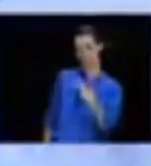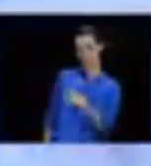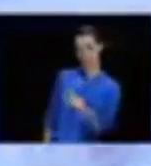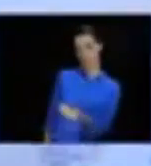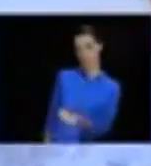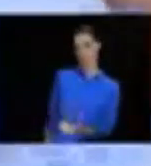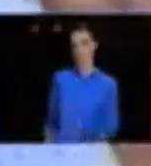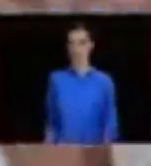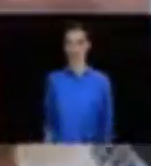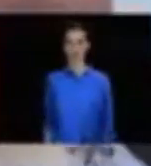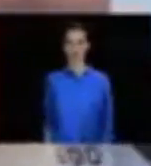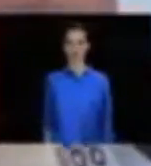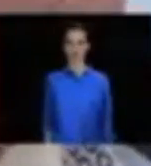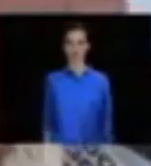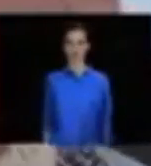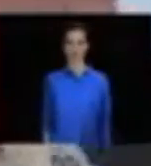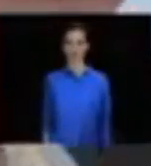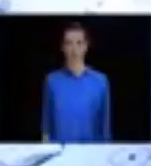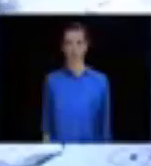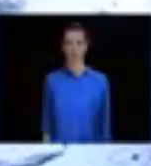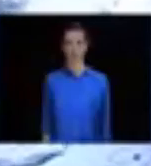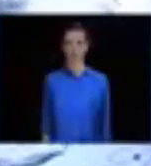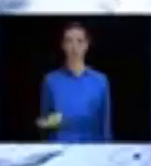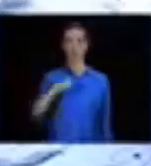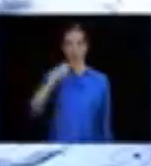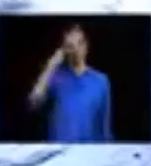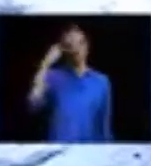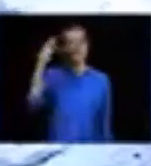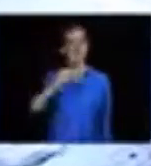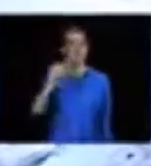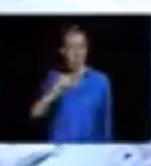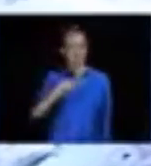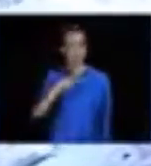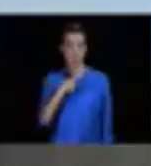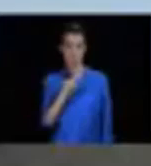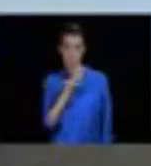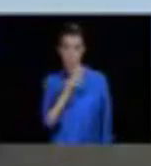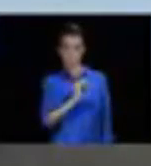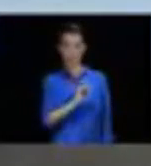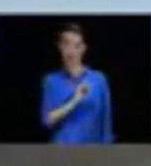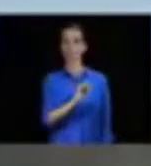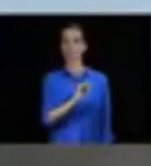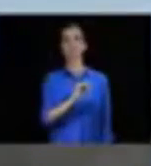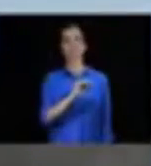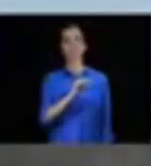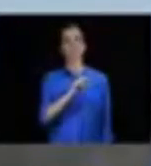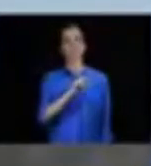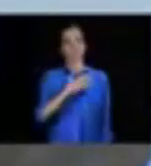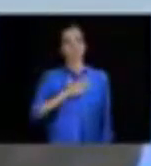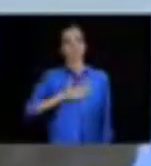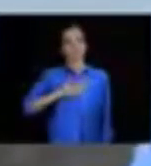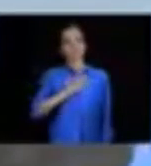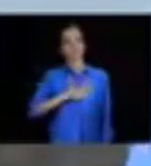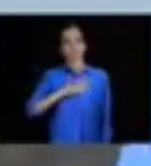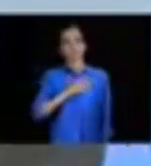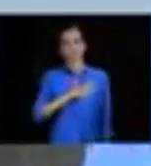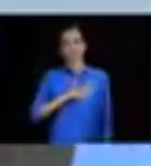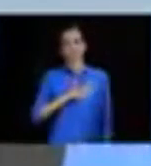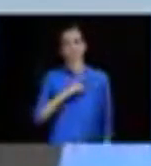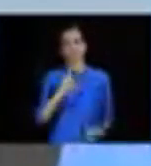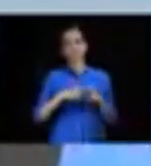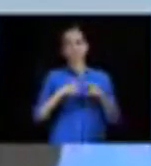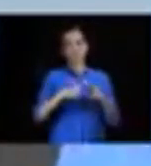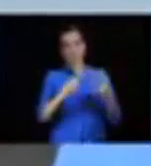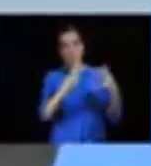Obrigado, meu filho. Né? Eu tenho certeza que meu pai ficou muito feliz